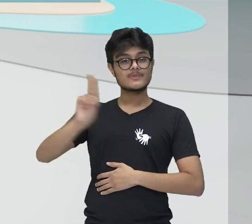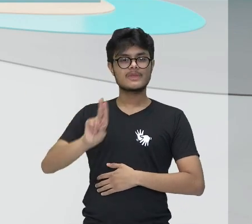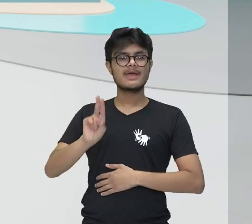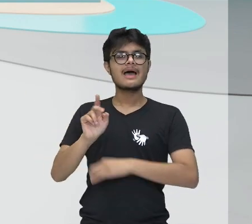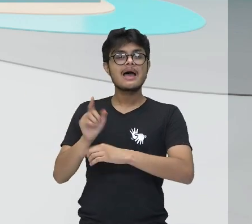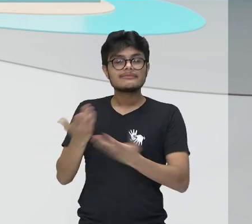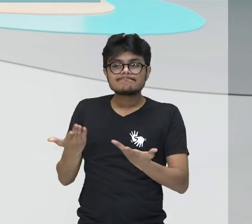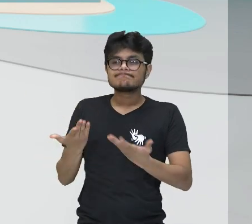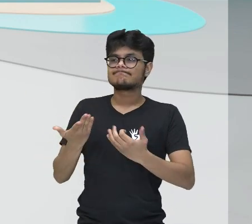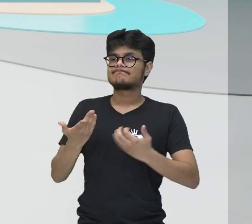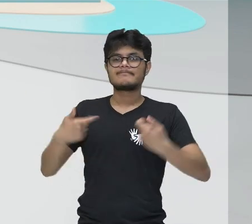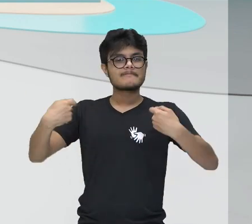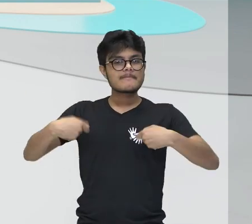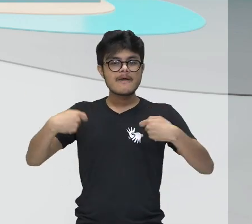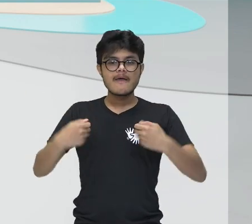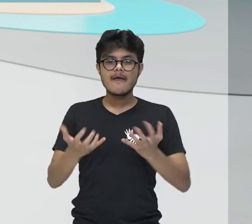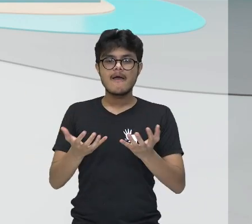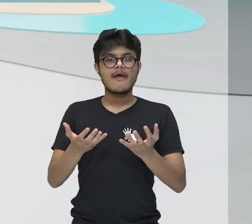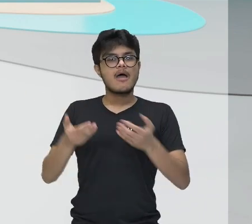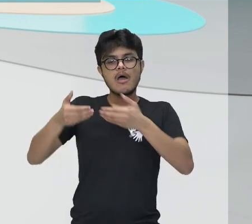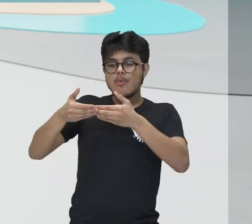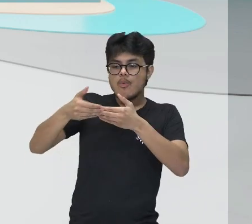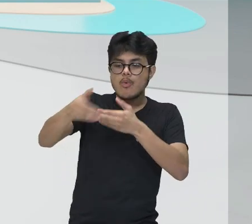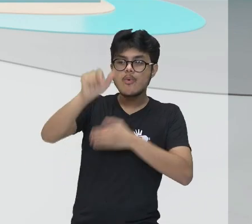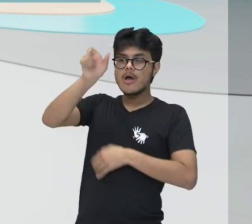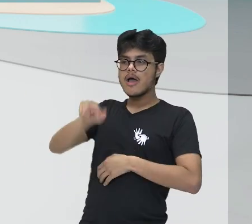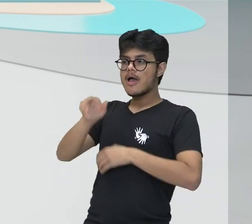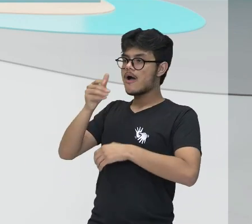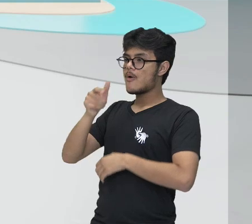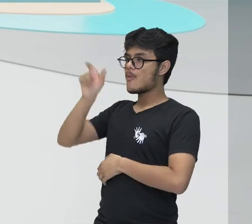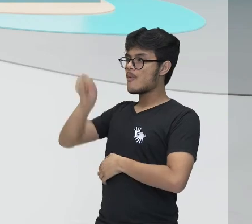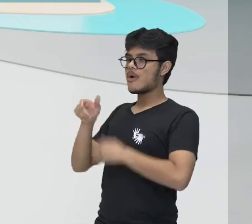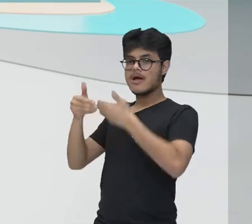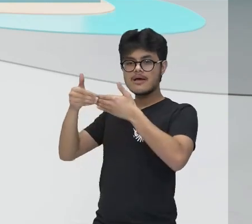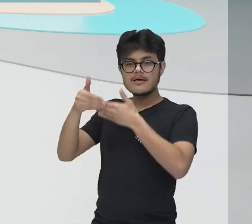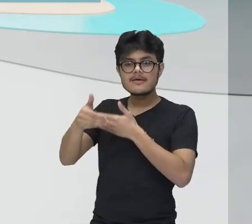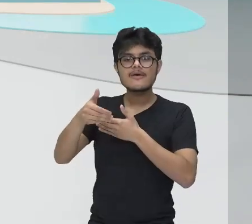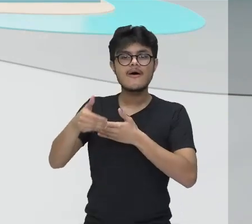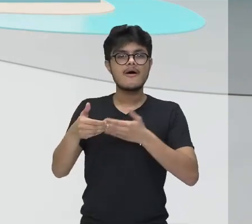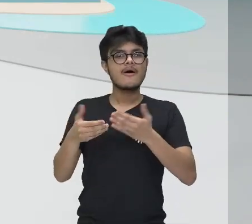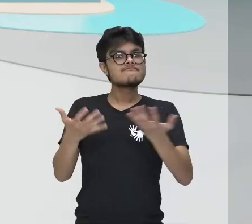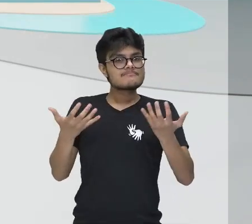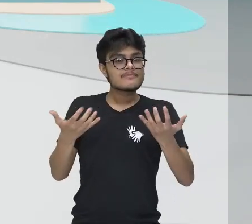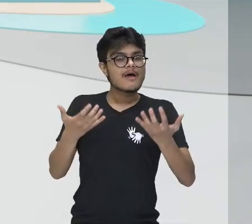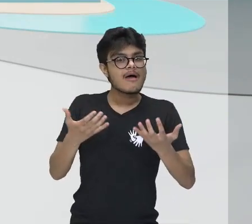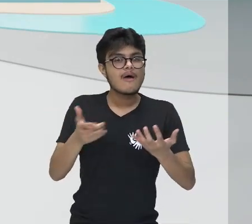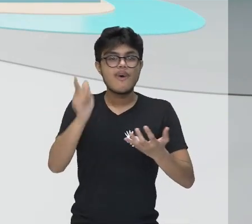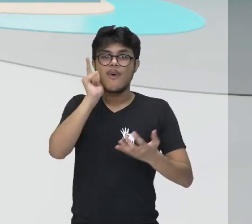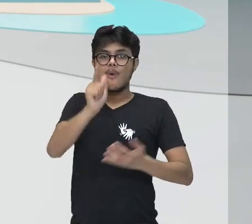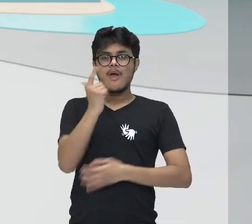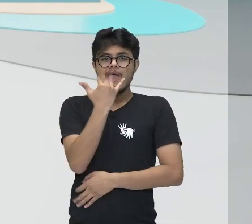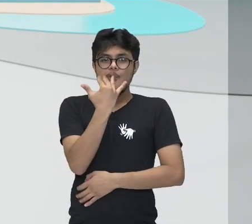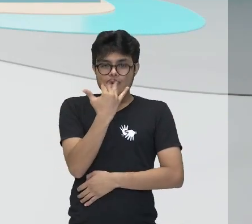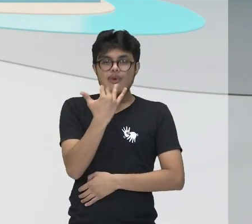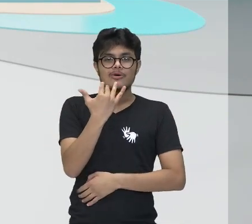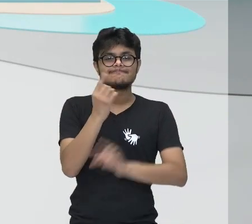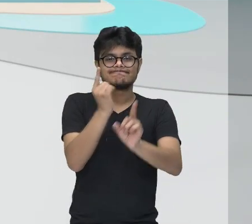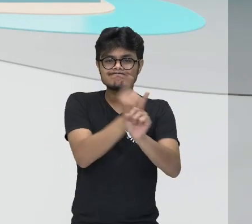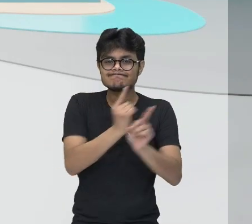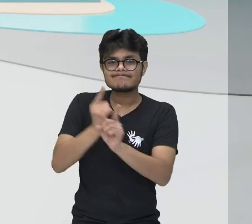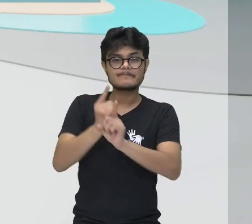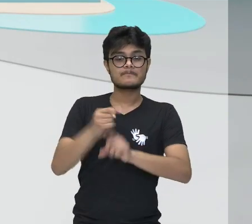a produzir suas pinturas e também produzir suas tintas com elementos encontrados